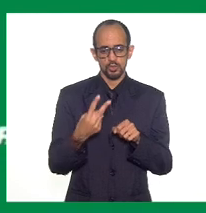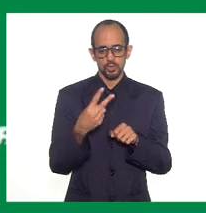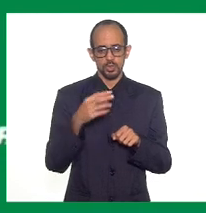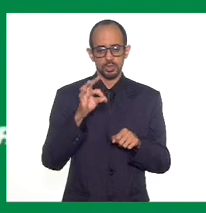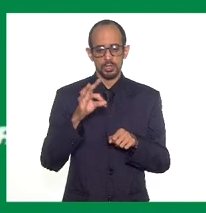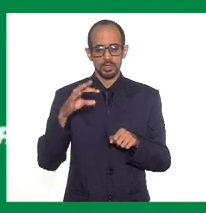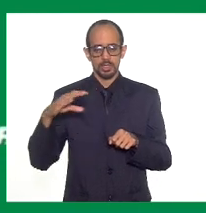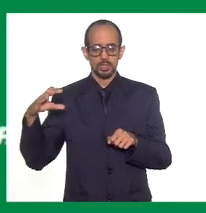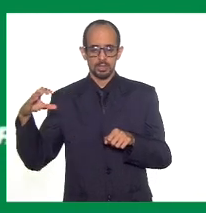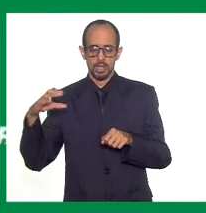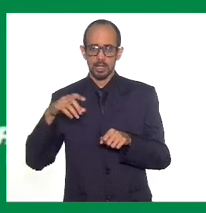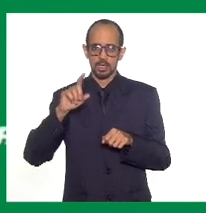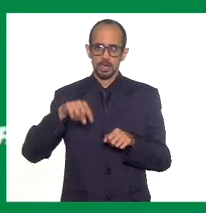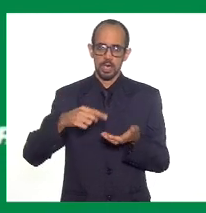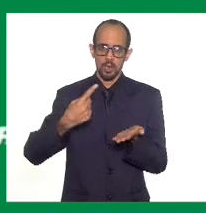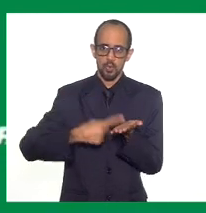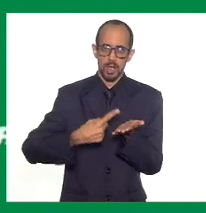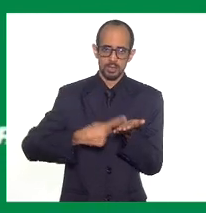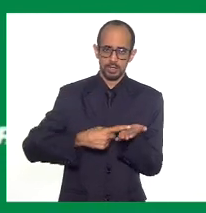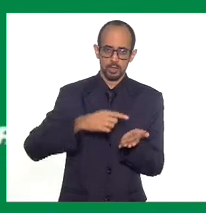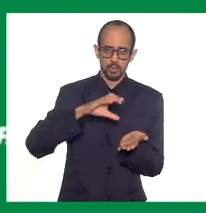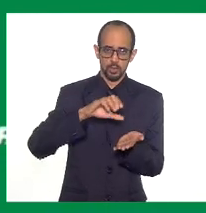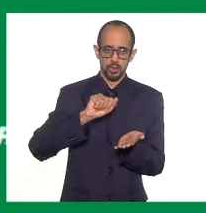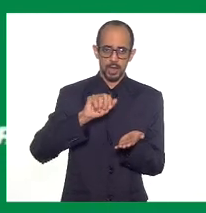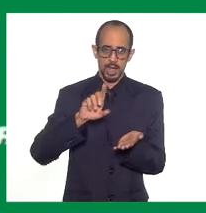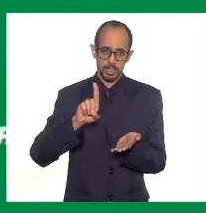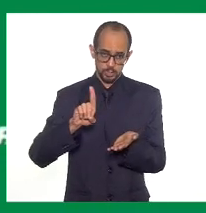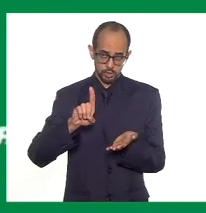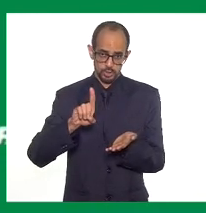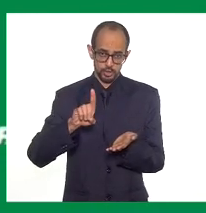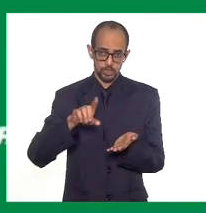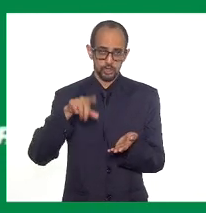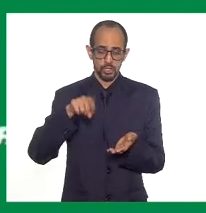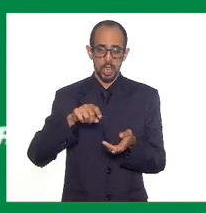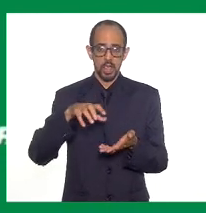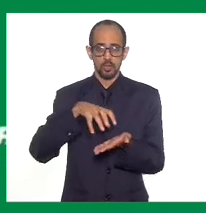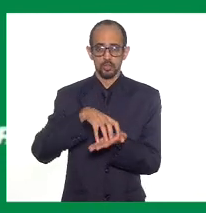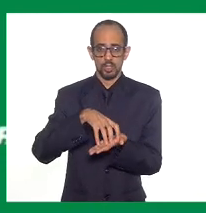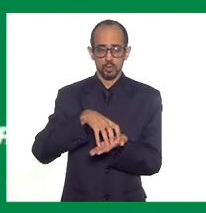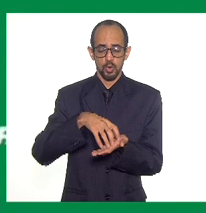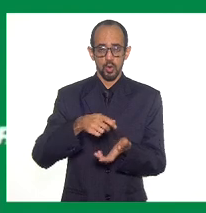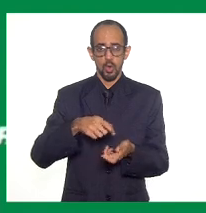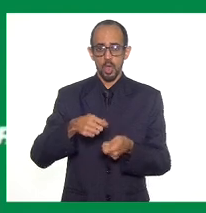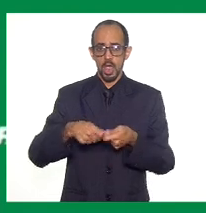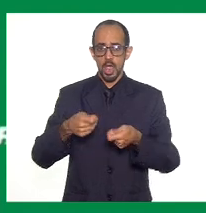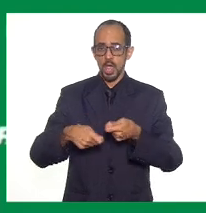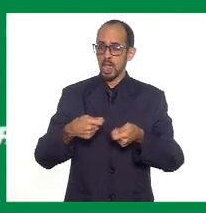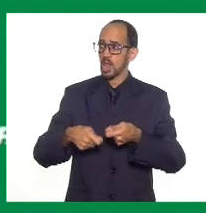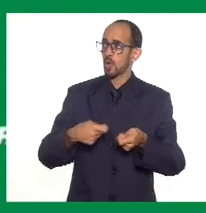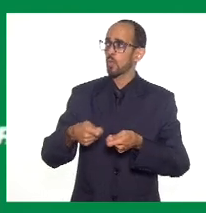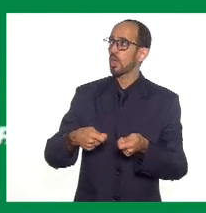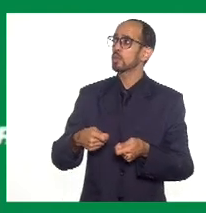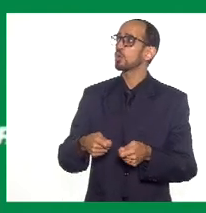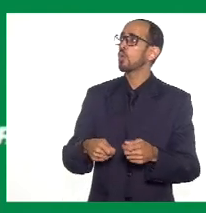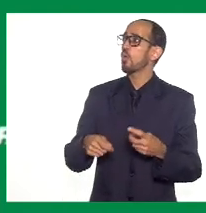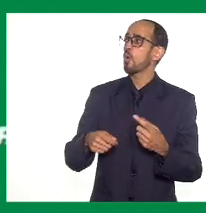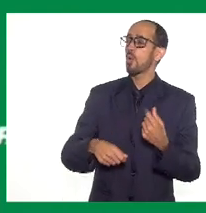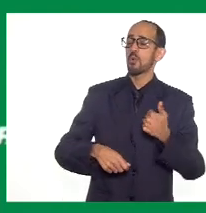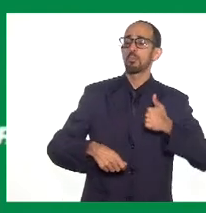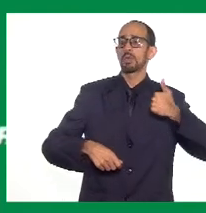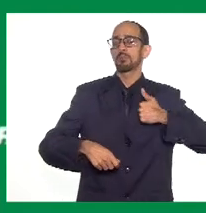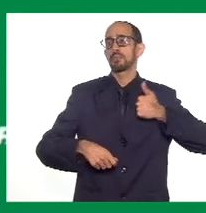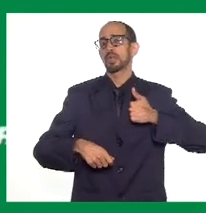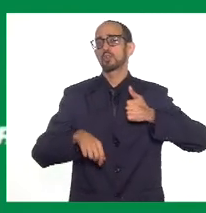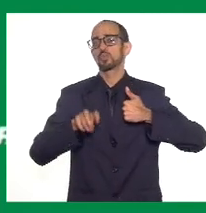né? Um acerto com o CAD, o órgão regulador de competição, um sobre o refino, né, e o outro